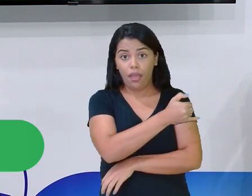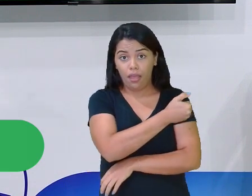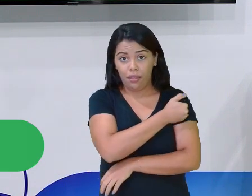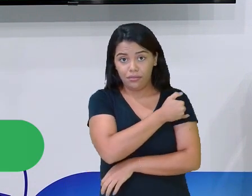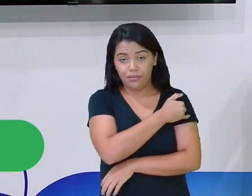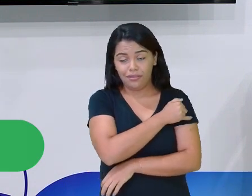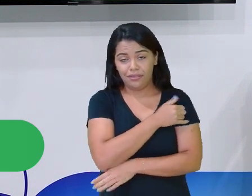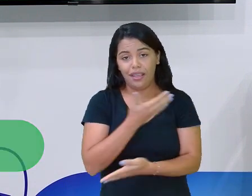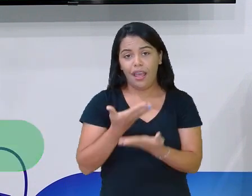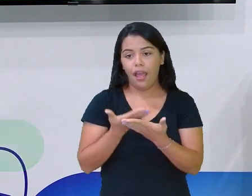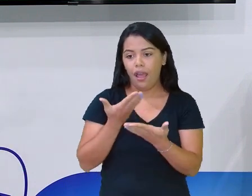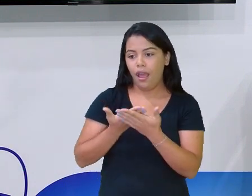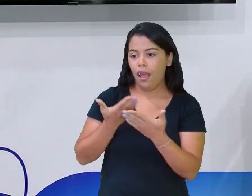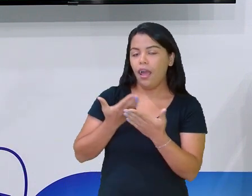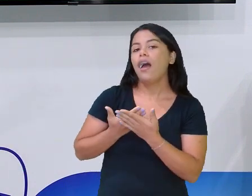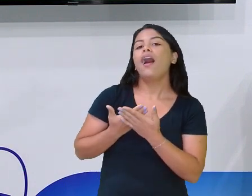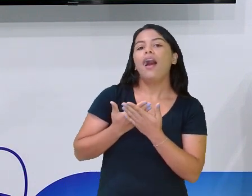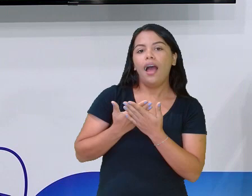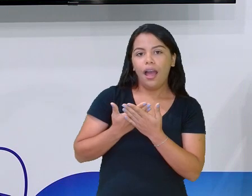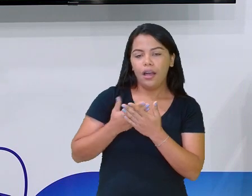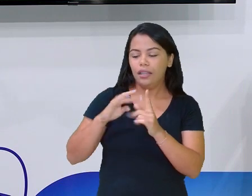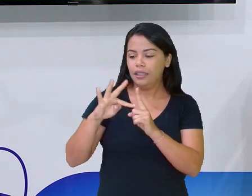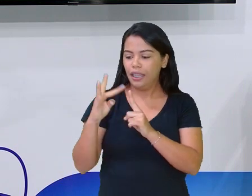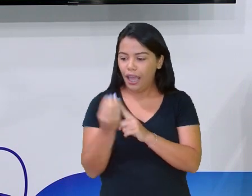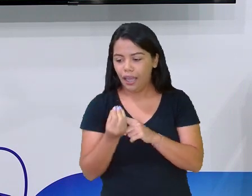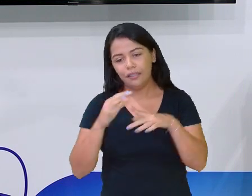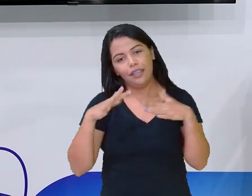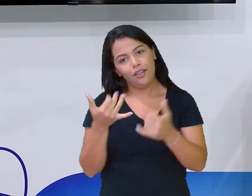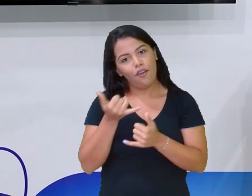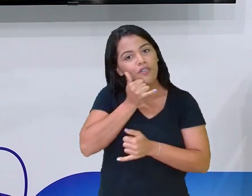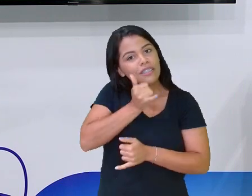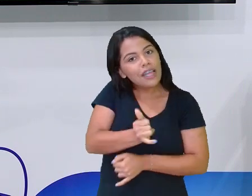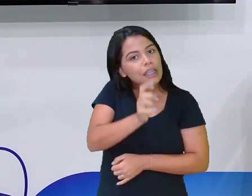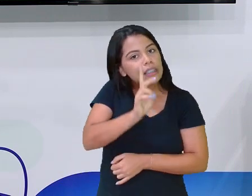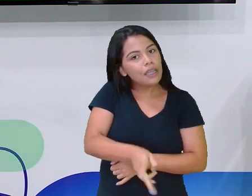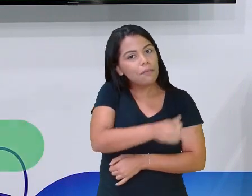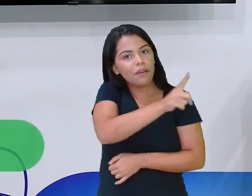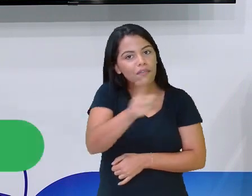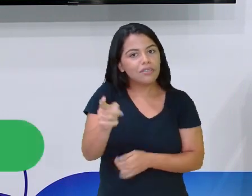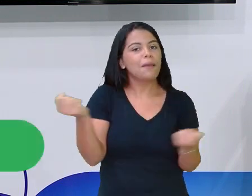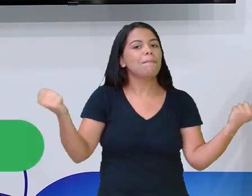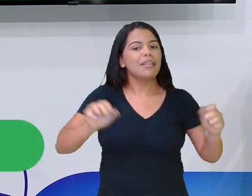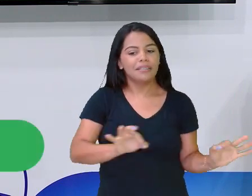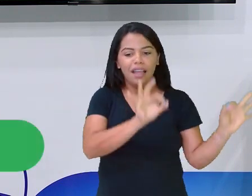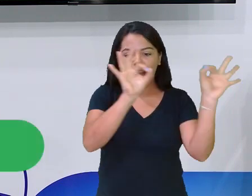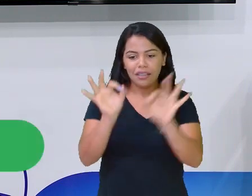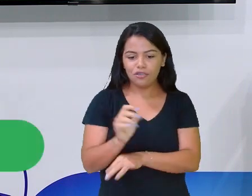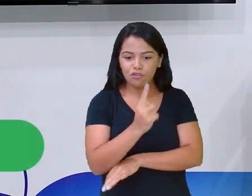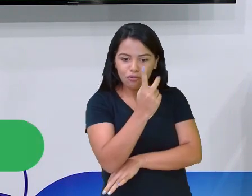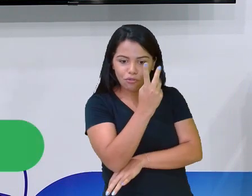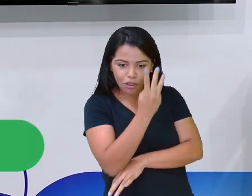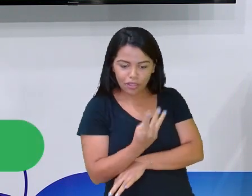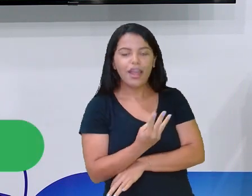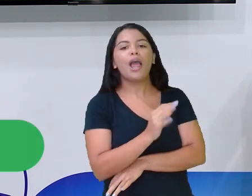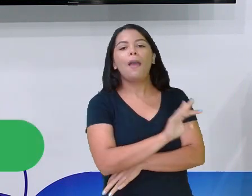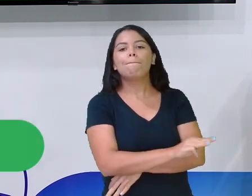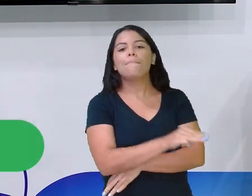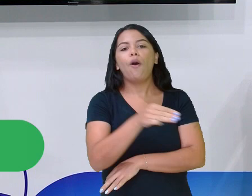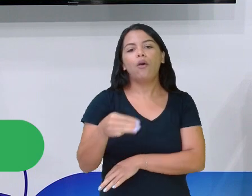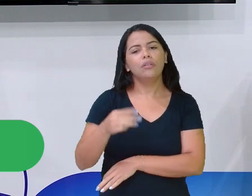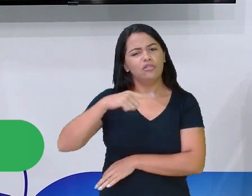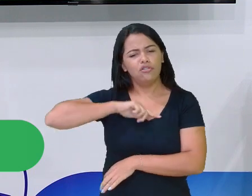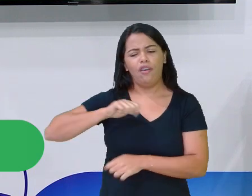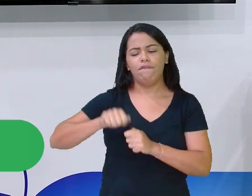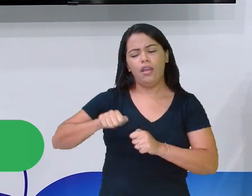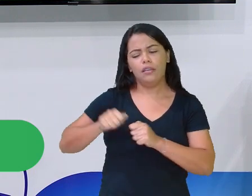Sempre, eu vou dizer isso para vocês, que tem que assistir os 3 módulos. Claro, módulo 1, 2 e 3, a gente já vem fazendo isso há um